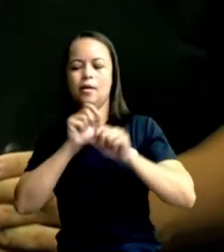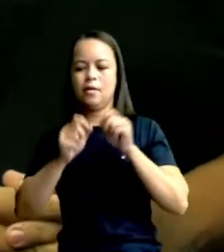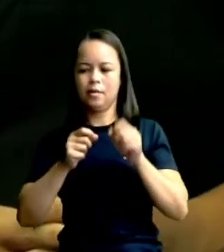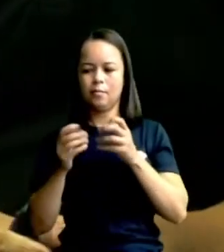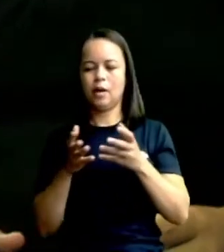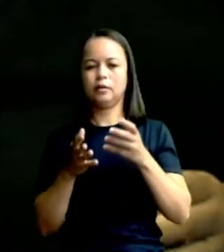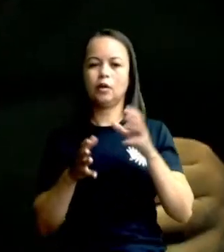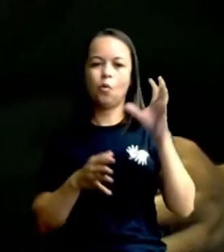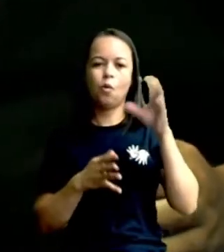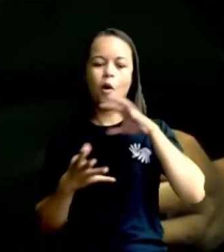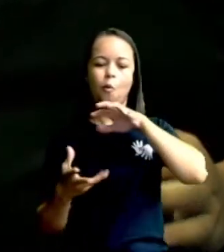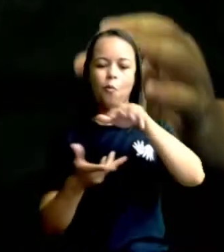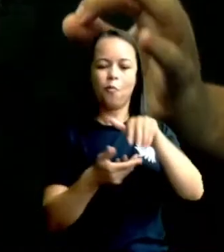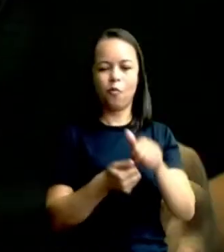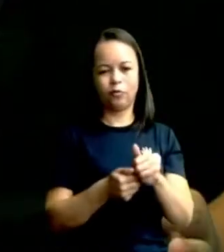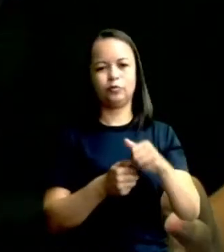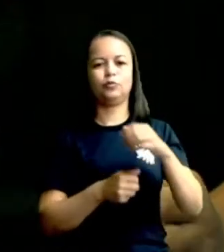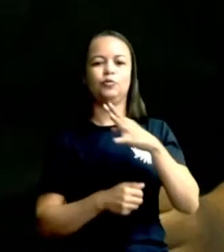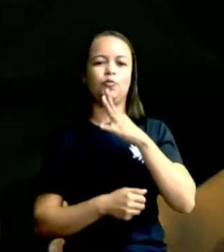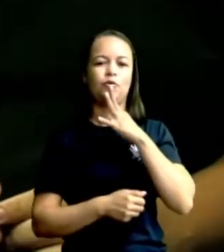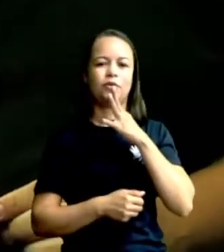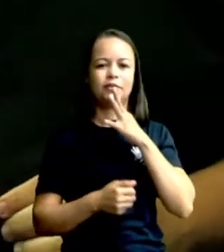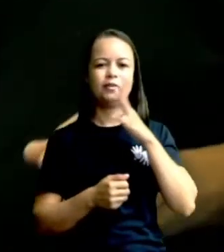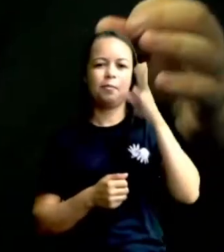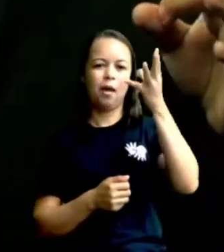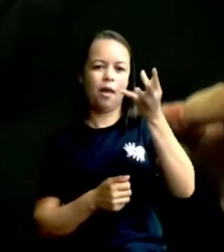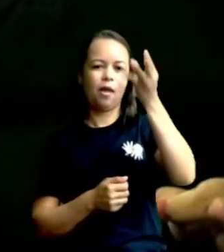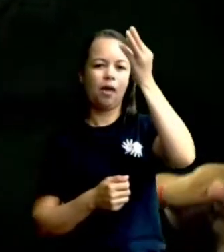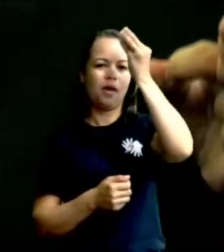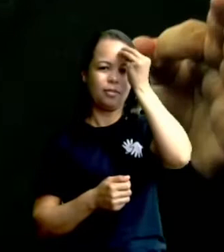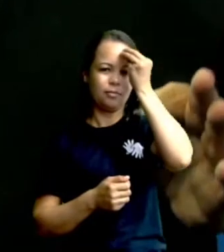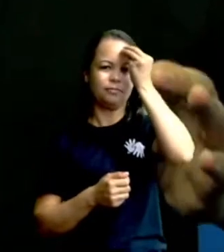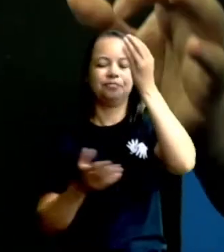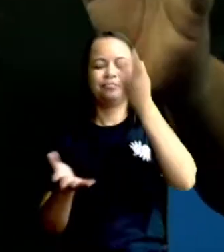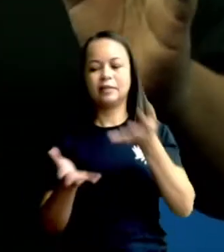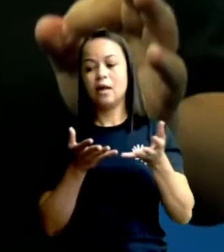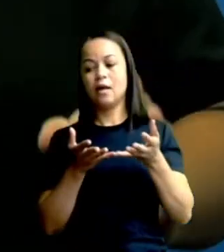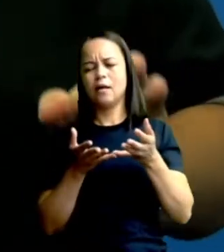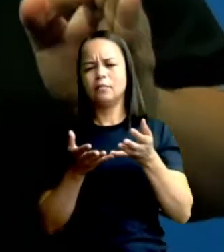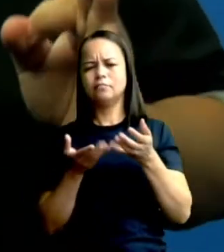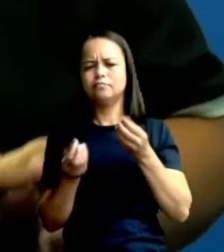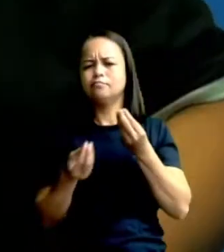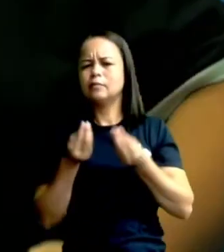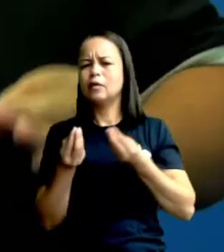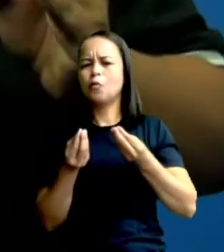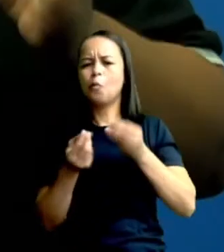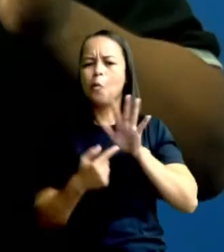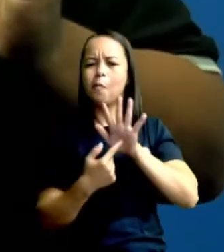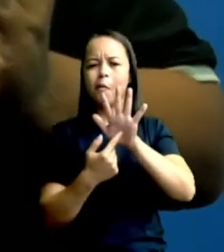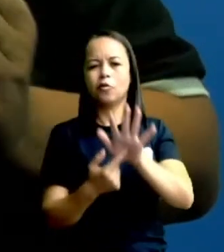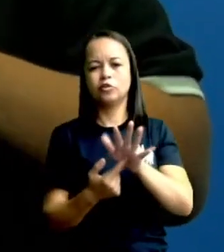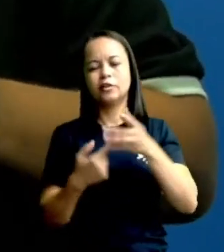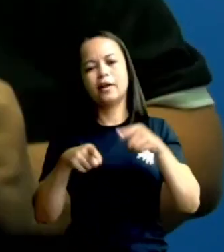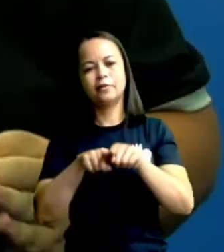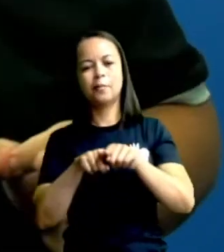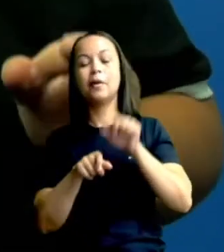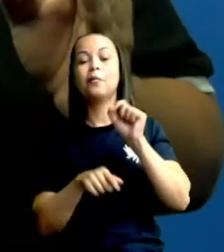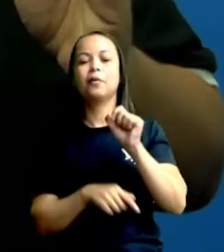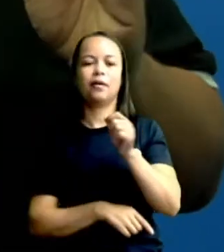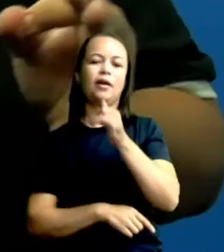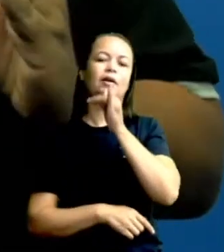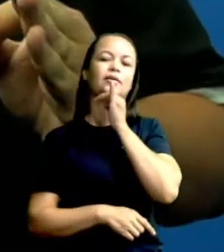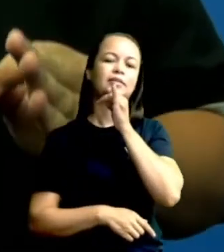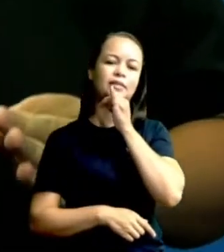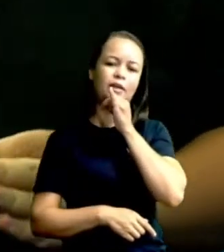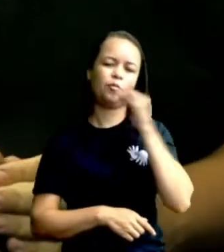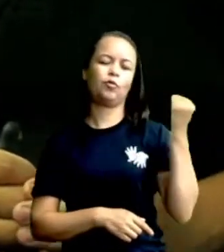mundo do conhecimento. Mas para a gente fixar esse conhecimento, nada melhor da gente trazer os exemplos,